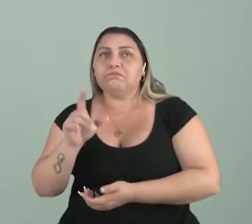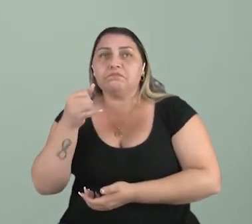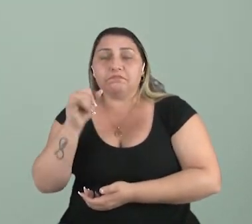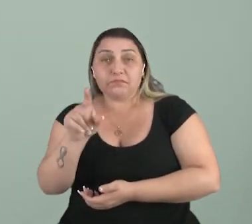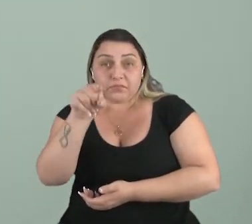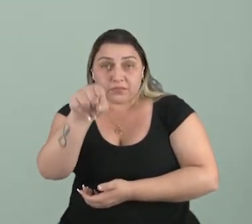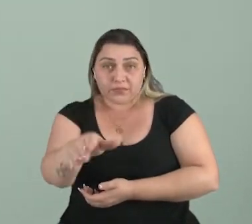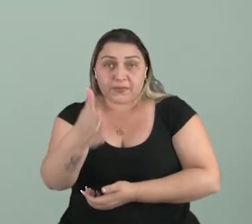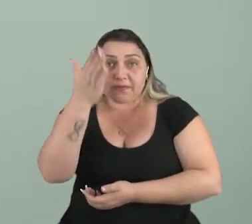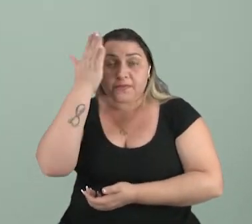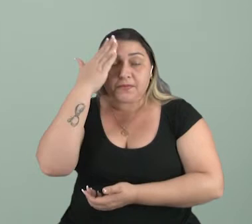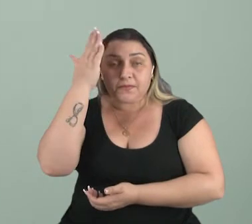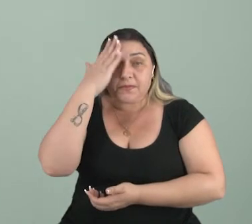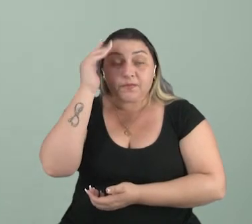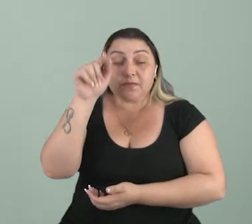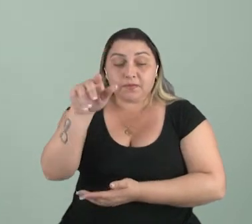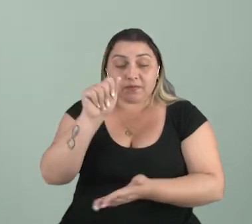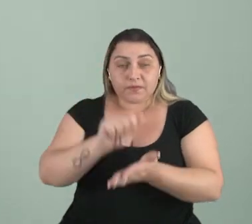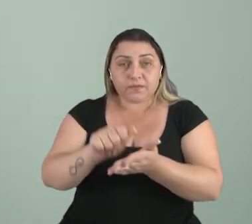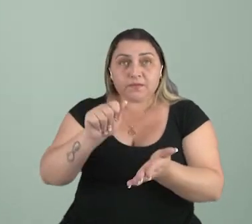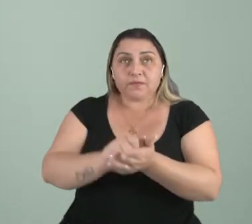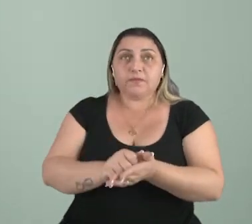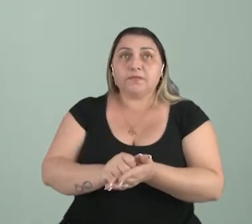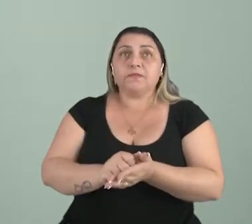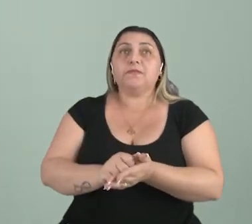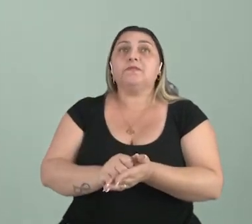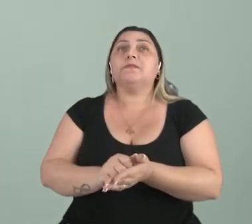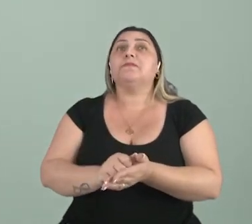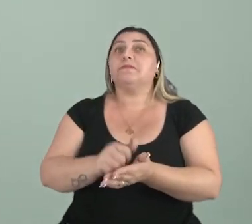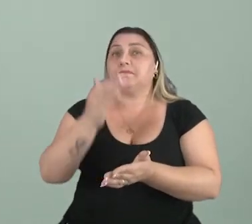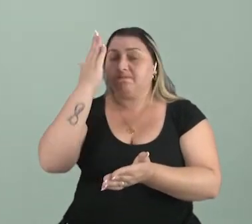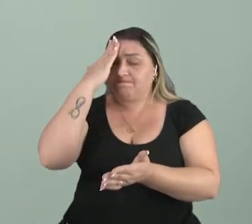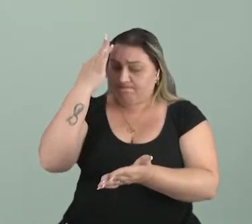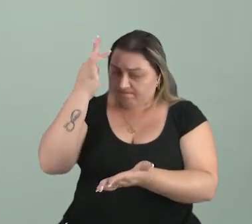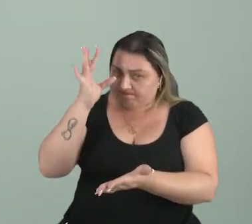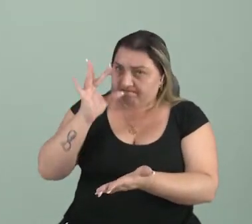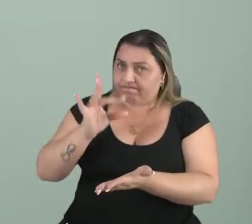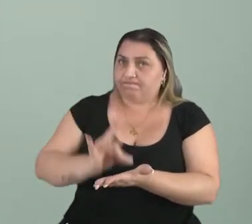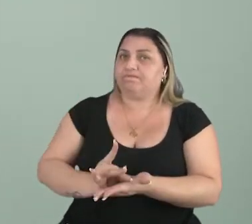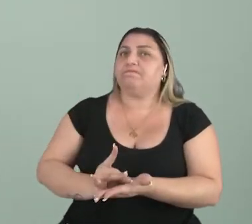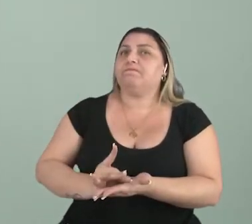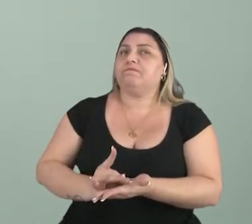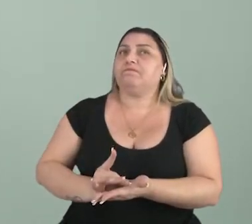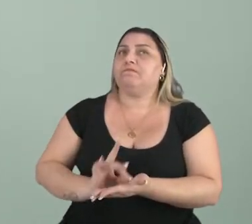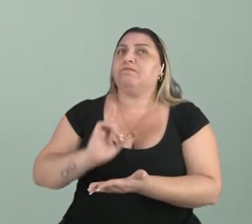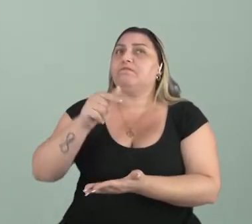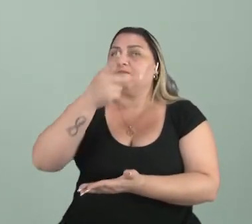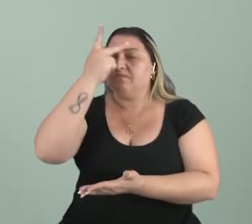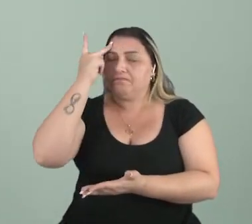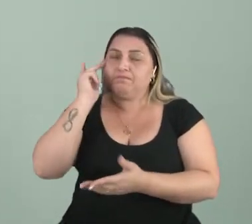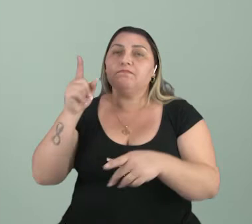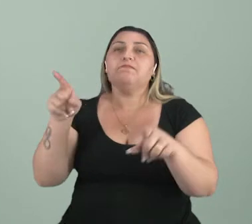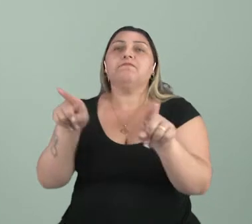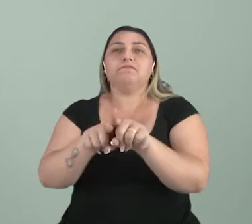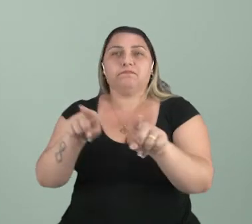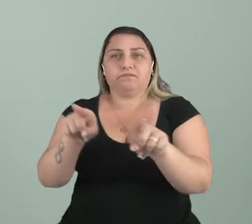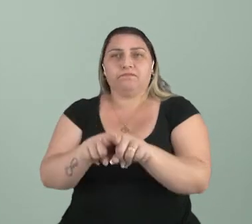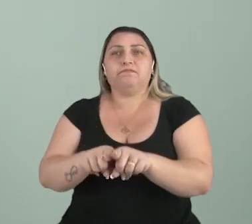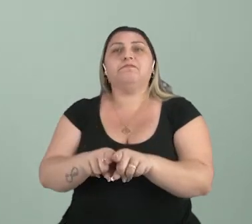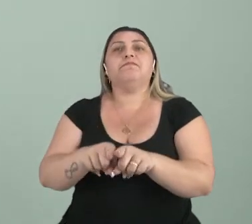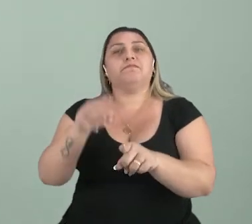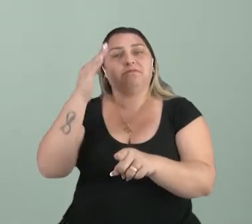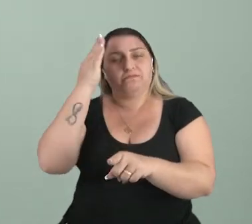Se você entender aquilo que você escreveu, mas entender realmente, a outra pessoa provavelmente vai